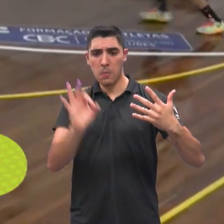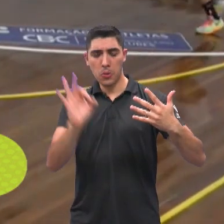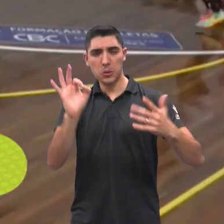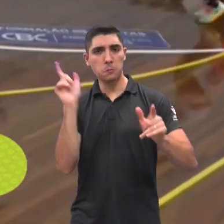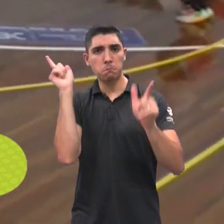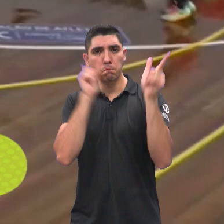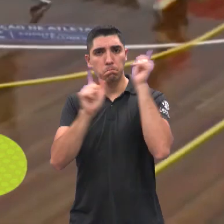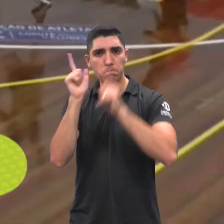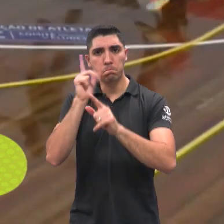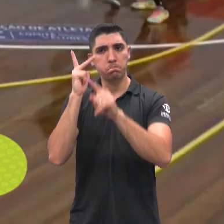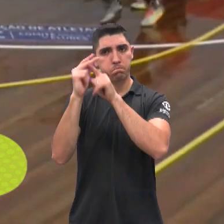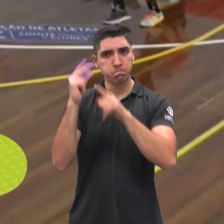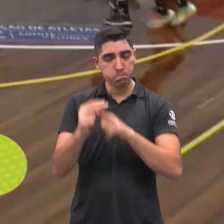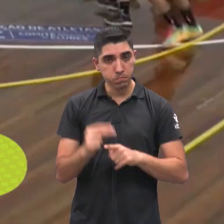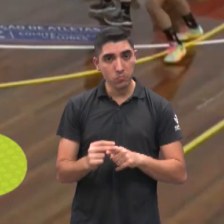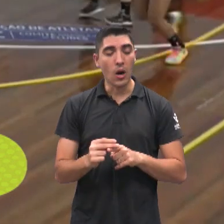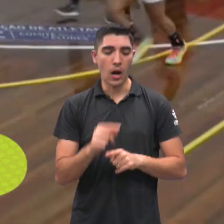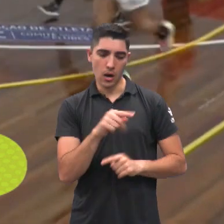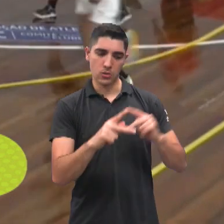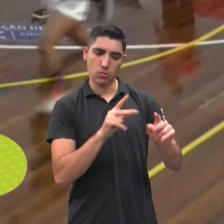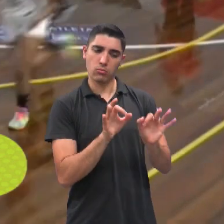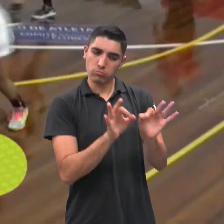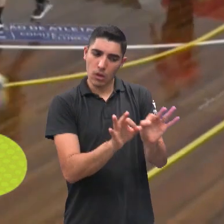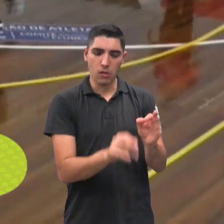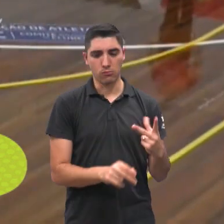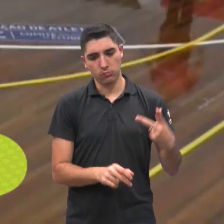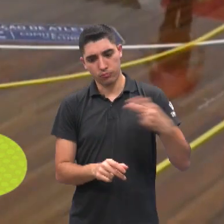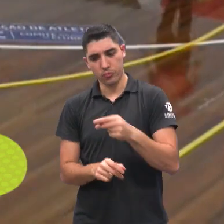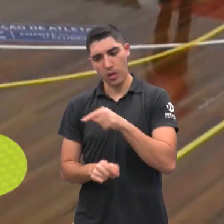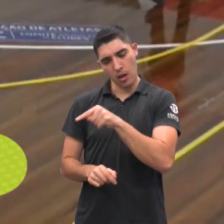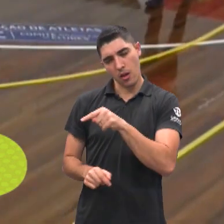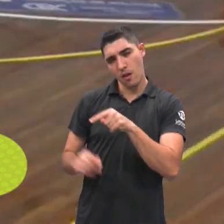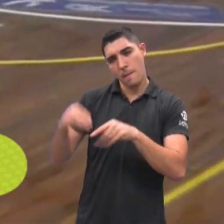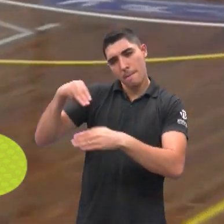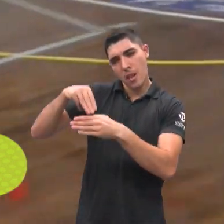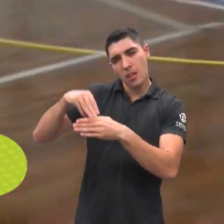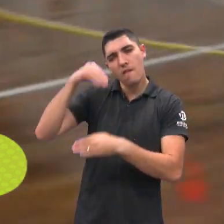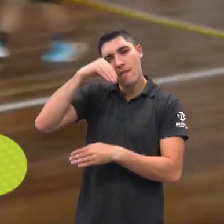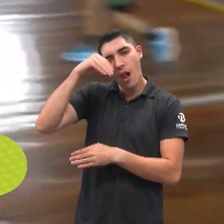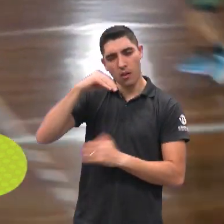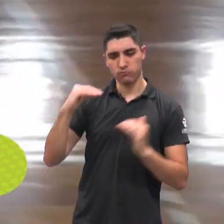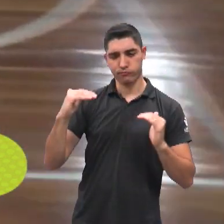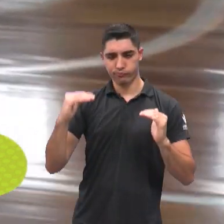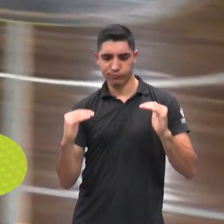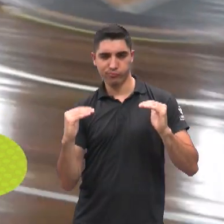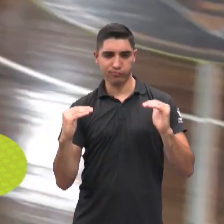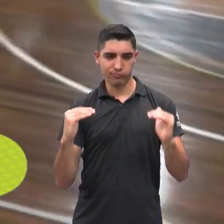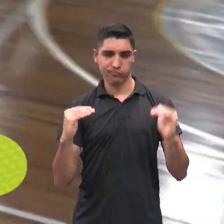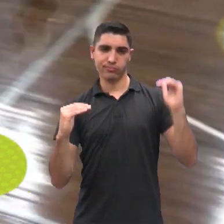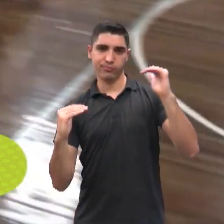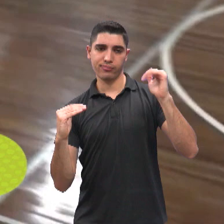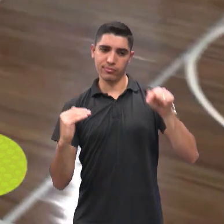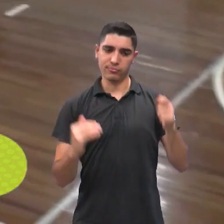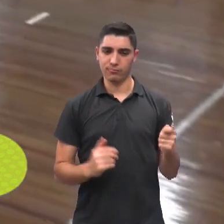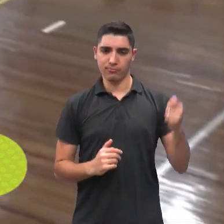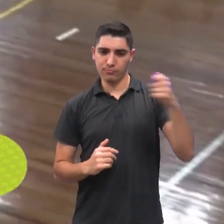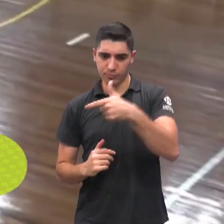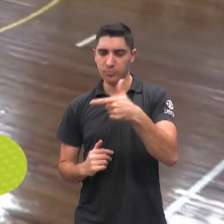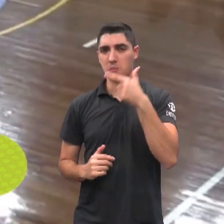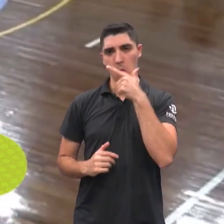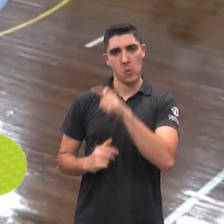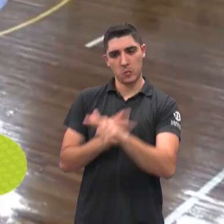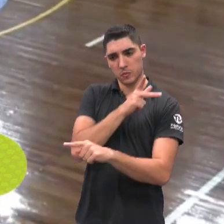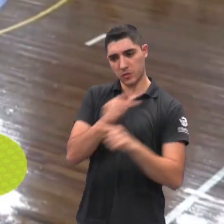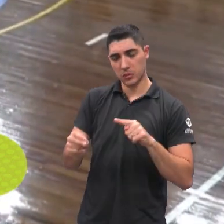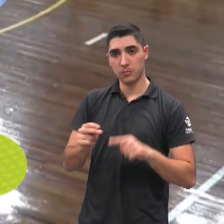aproveitamento. São José fez aquilo que se esperava, Brunão. Pegou uma equipe mais fraca, que é o que mostra a tabela de classificação, se impôs e venceu a